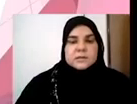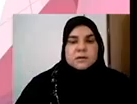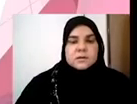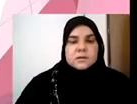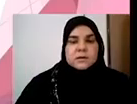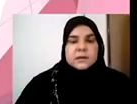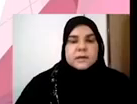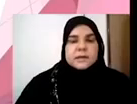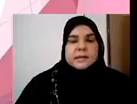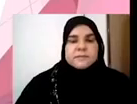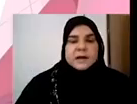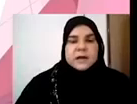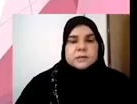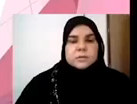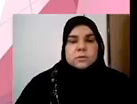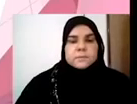10